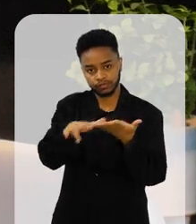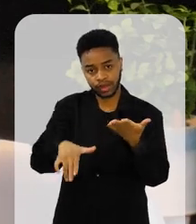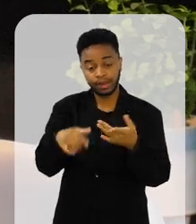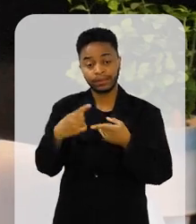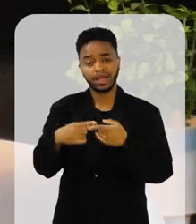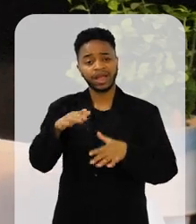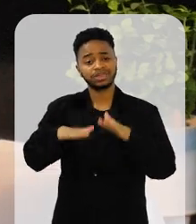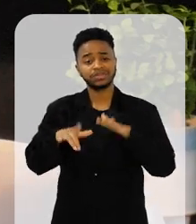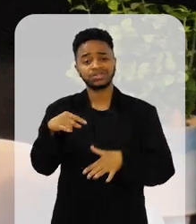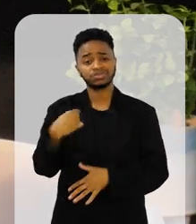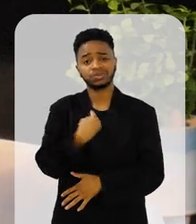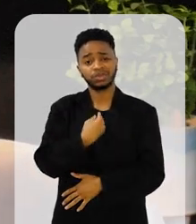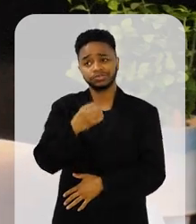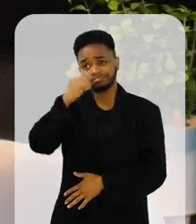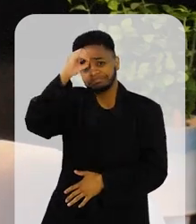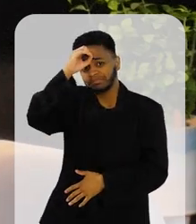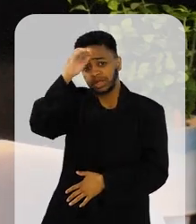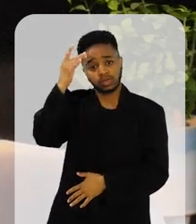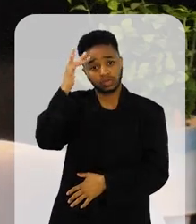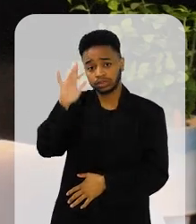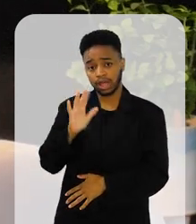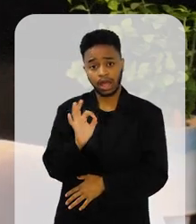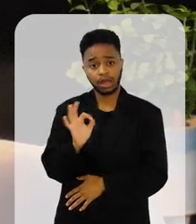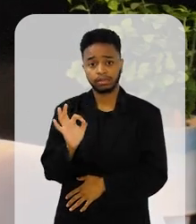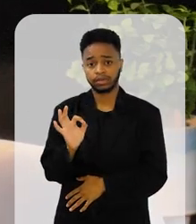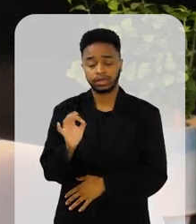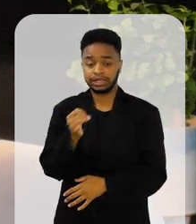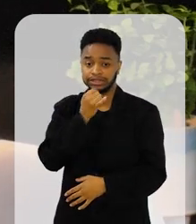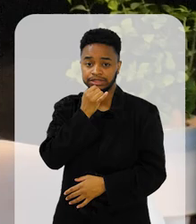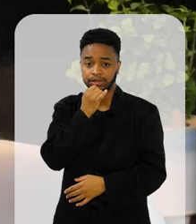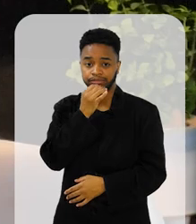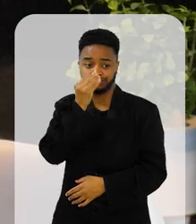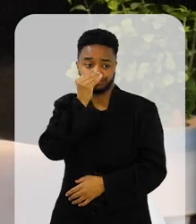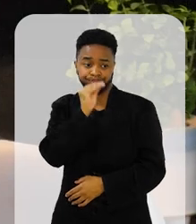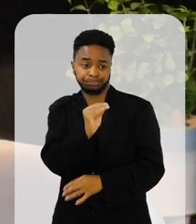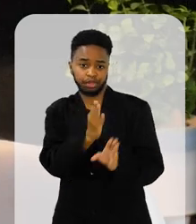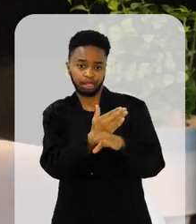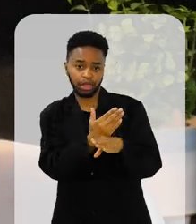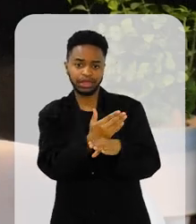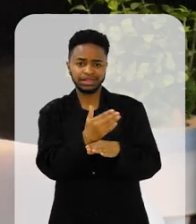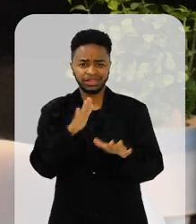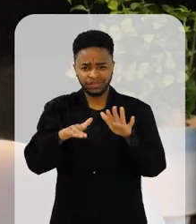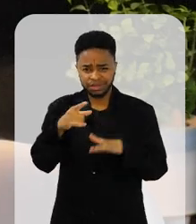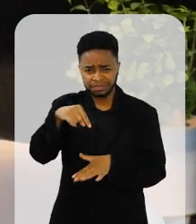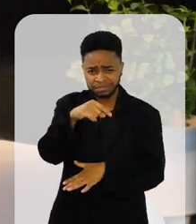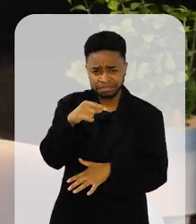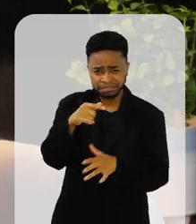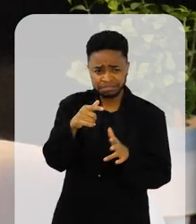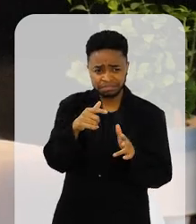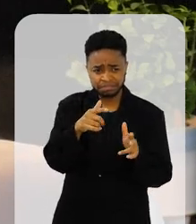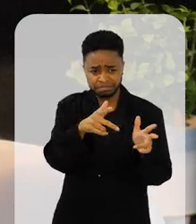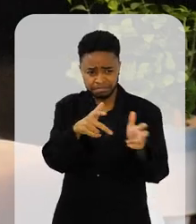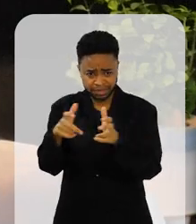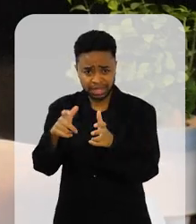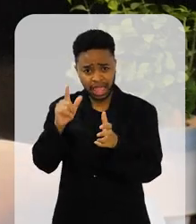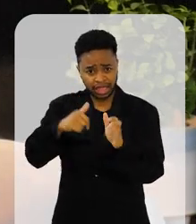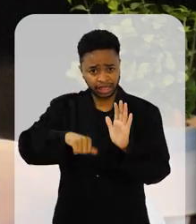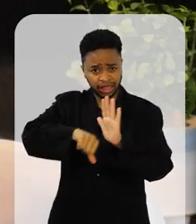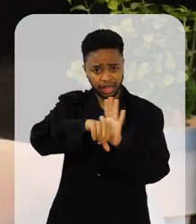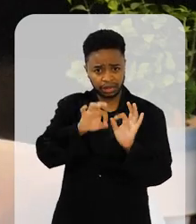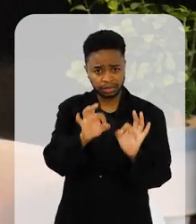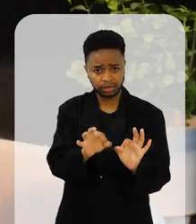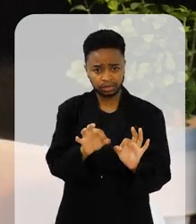a gente nem tem consciência disso. Sim. Negligência. Será que as pessoas sabem que negligência é um